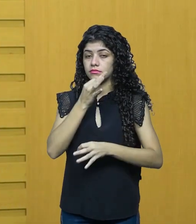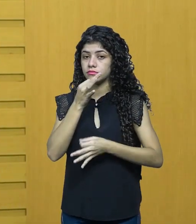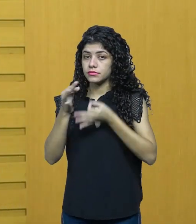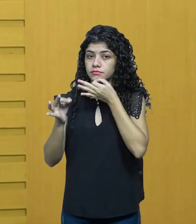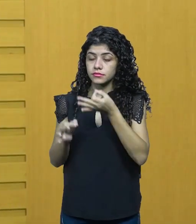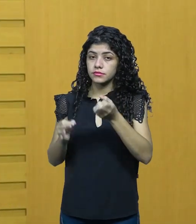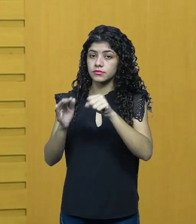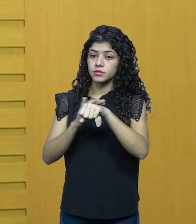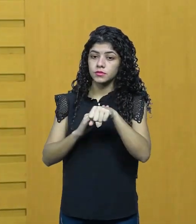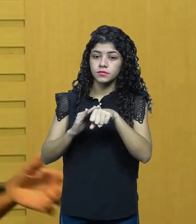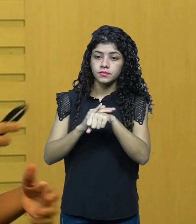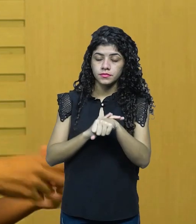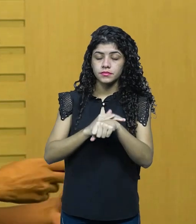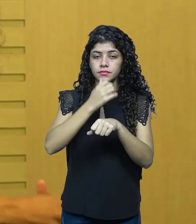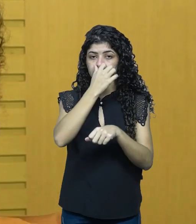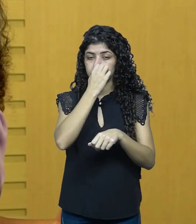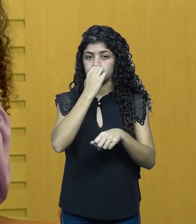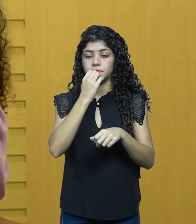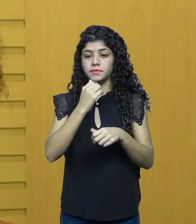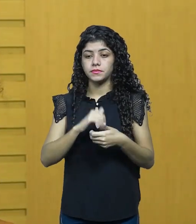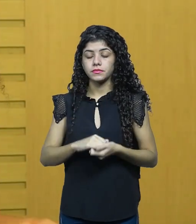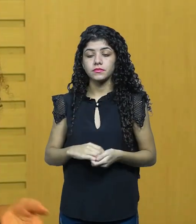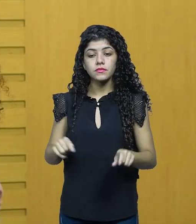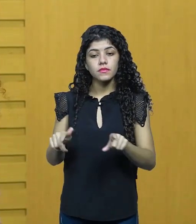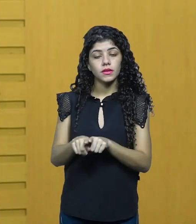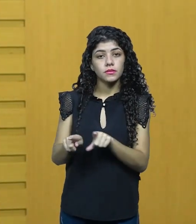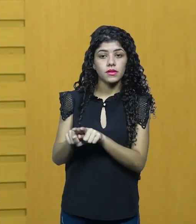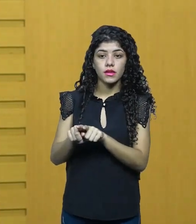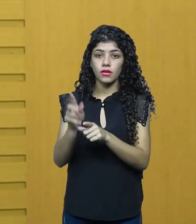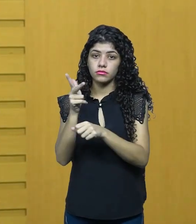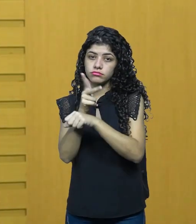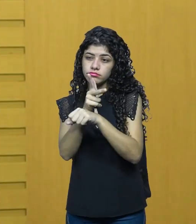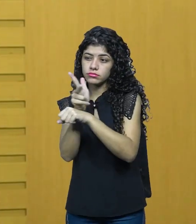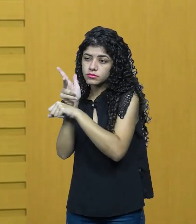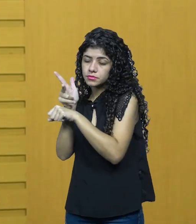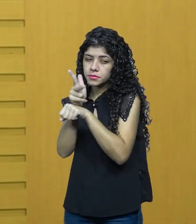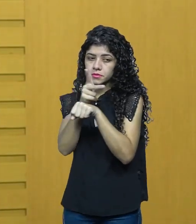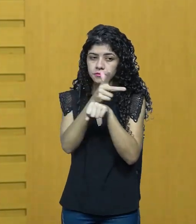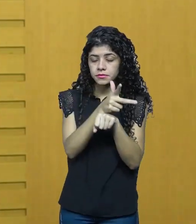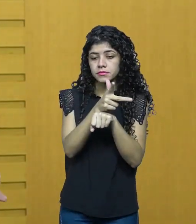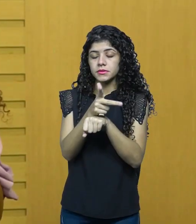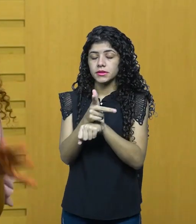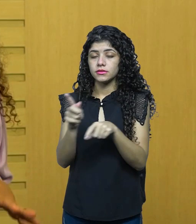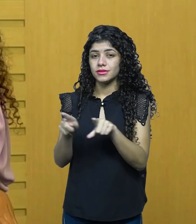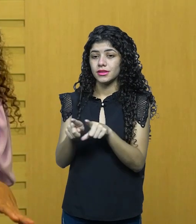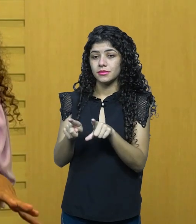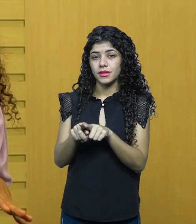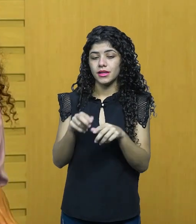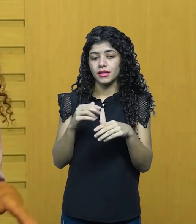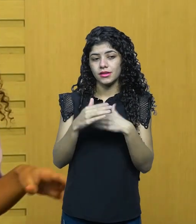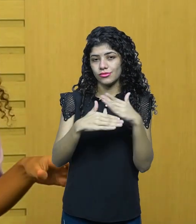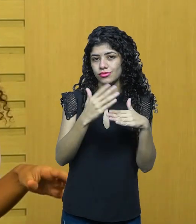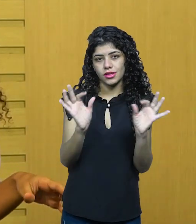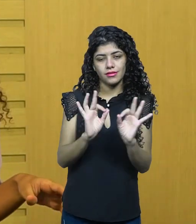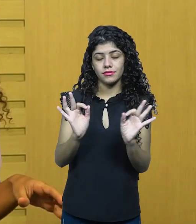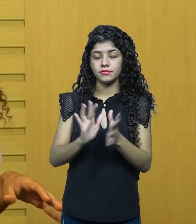de diálogos, de muitas indicações de câmera, porque os movimentos de câmera ainda não eram tão